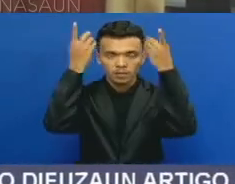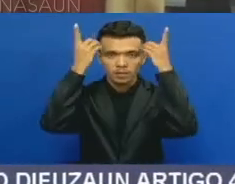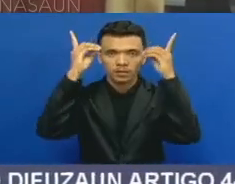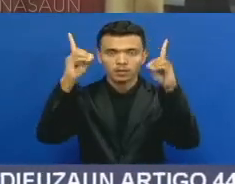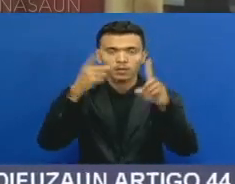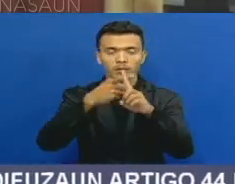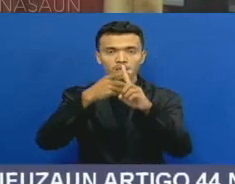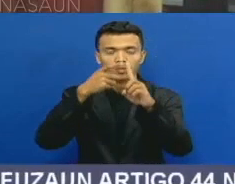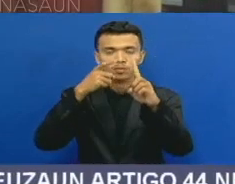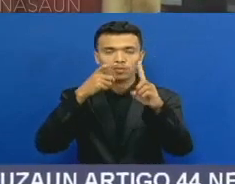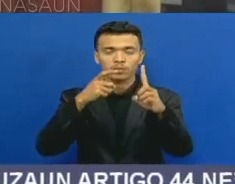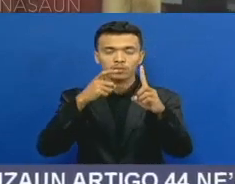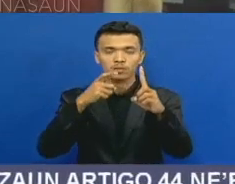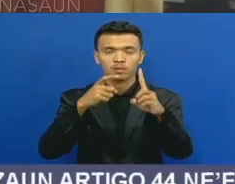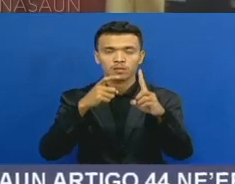husi